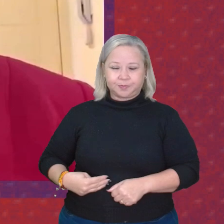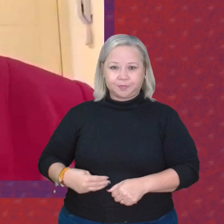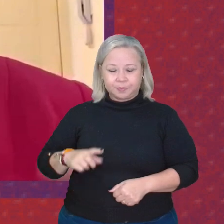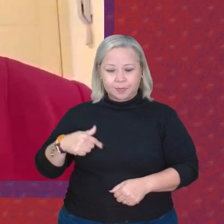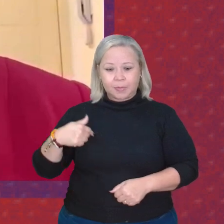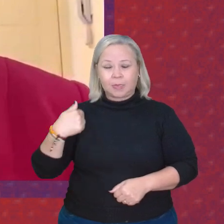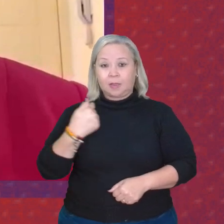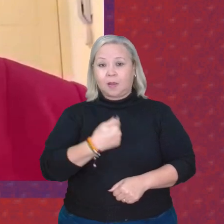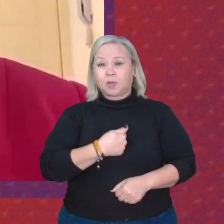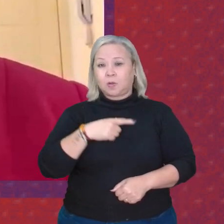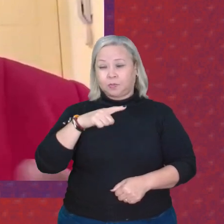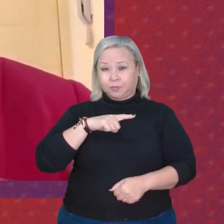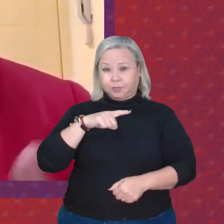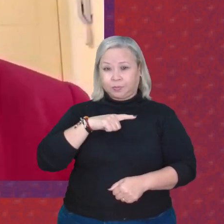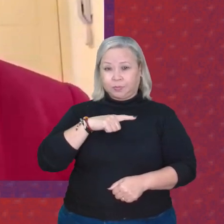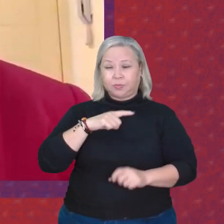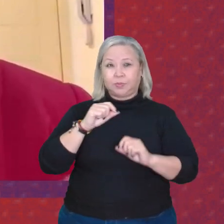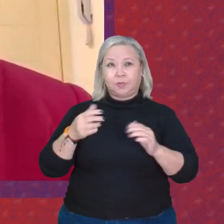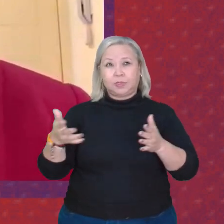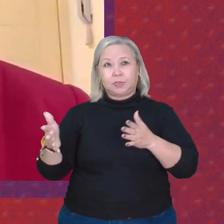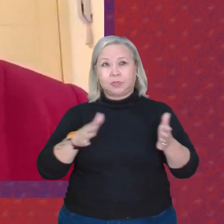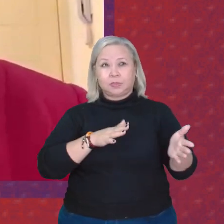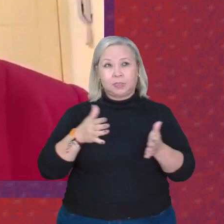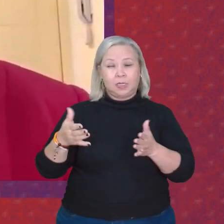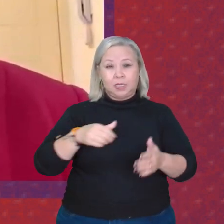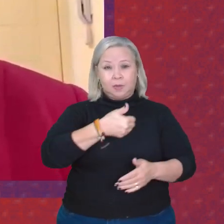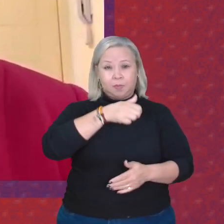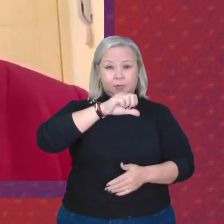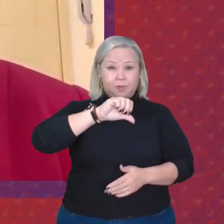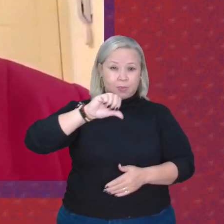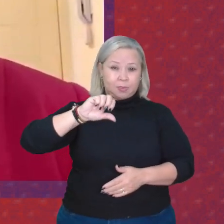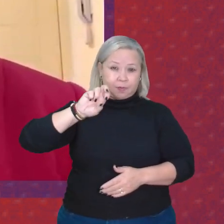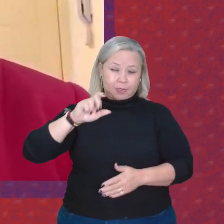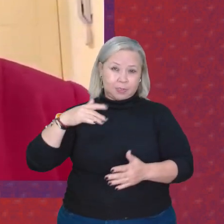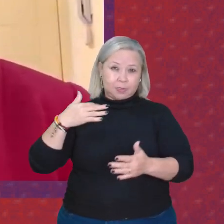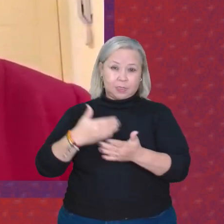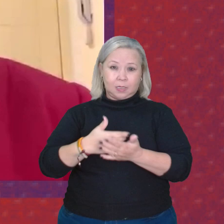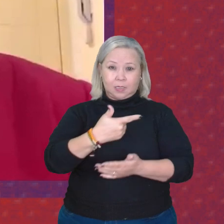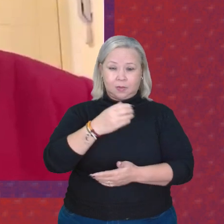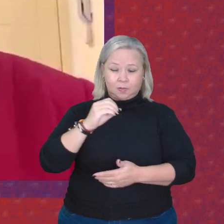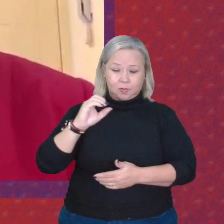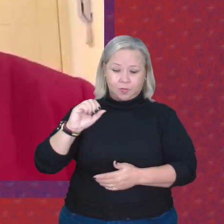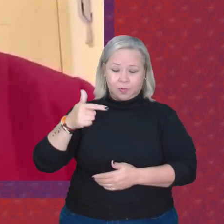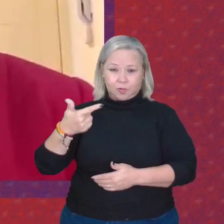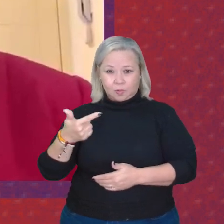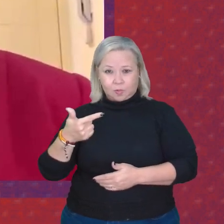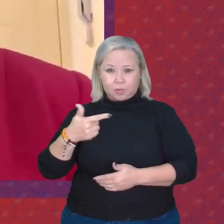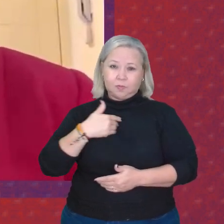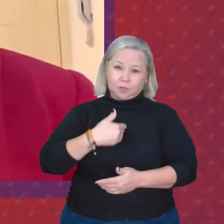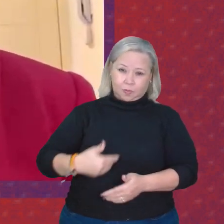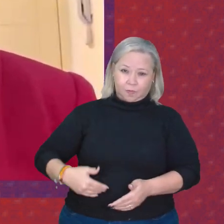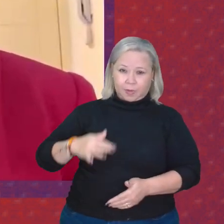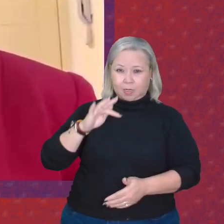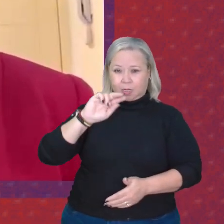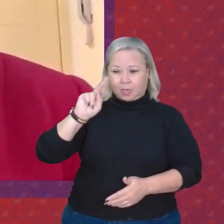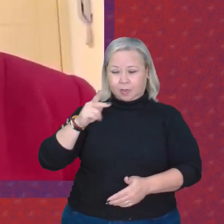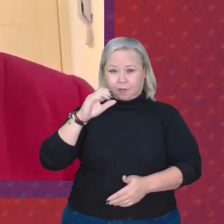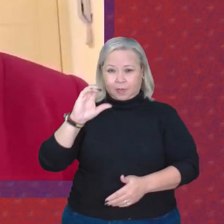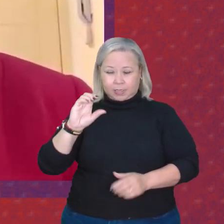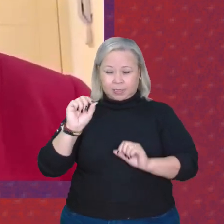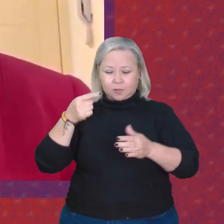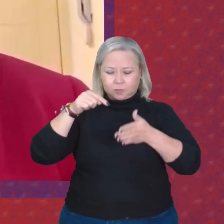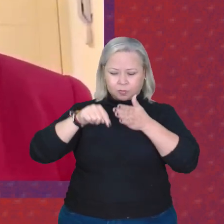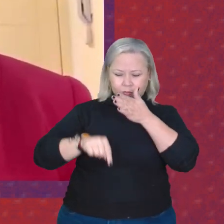nós tivemos, entre 1995 até 2002, durante o período do Fernando Henrique,